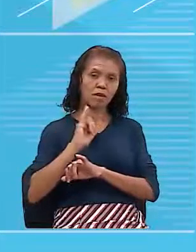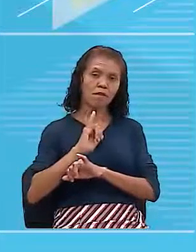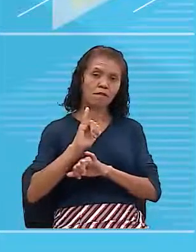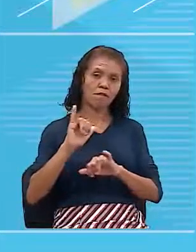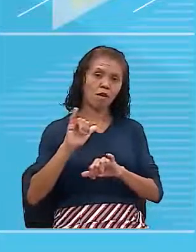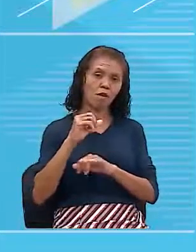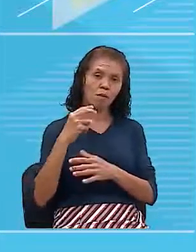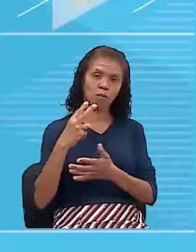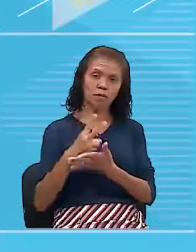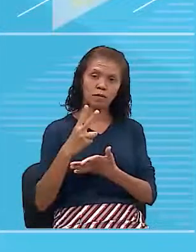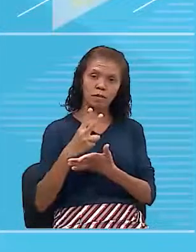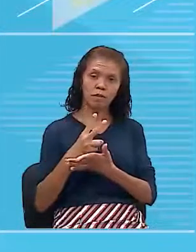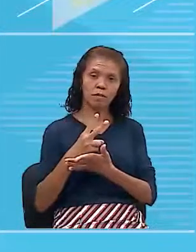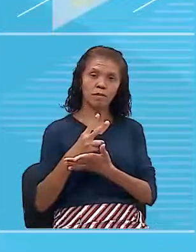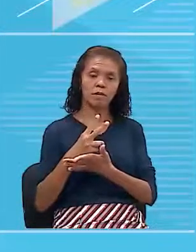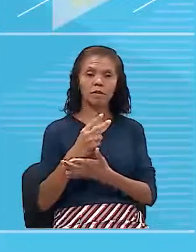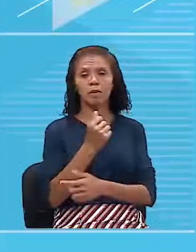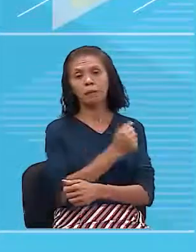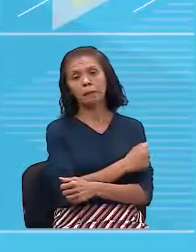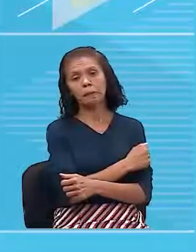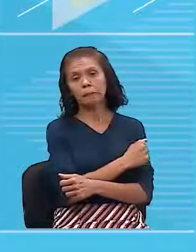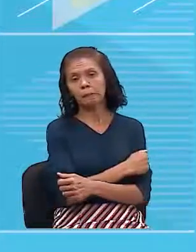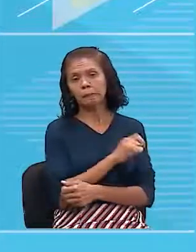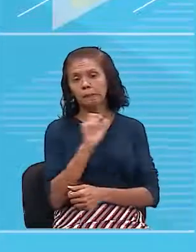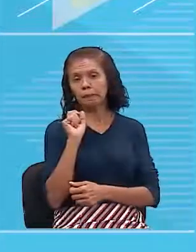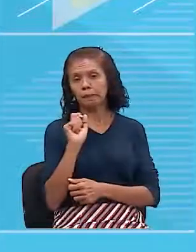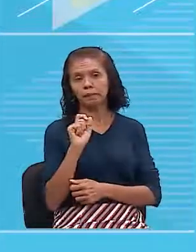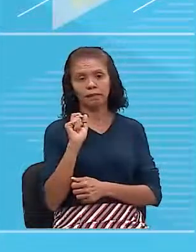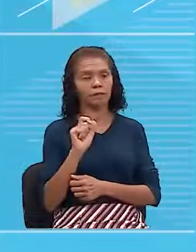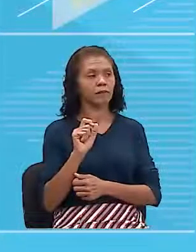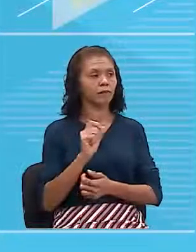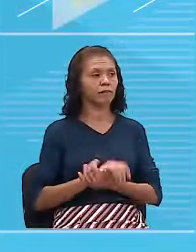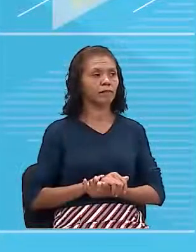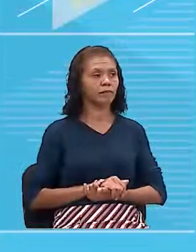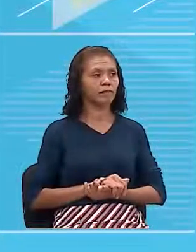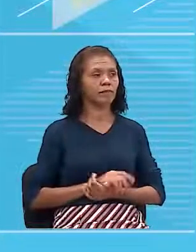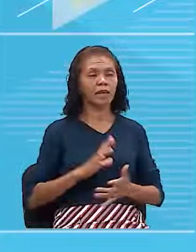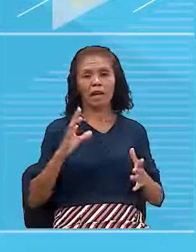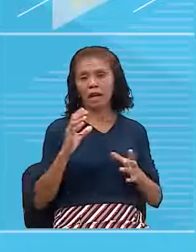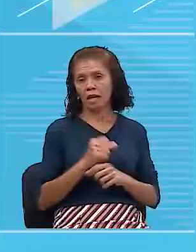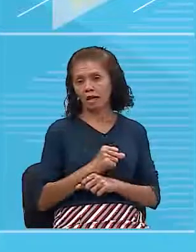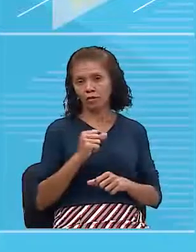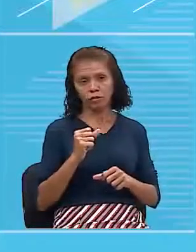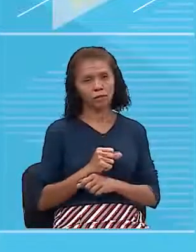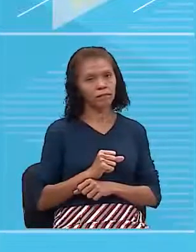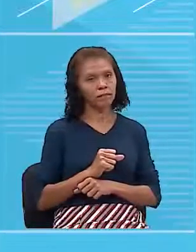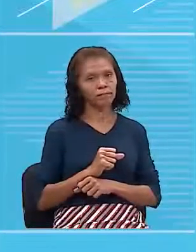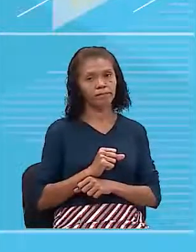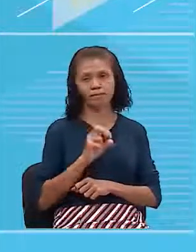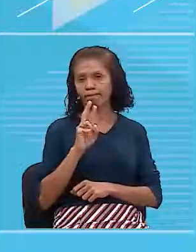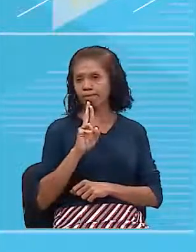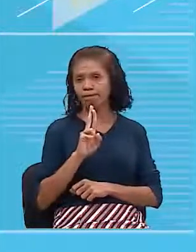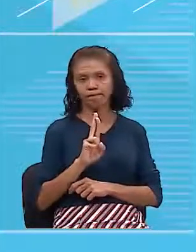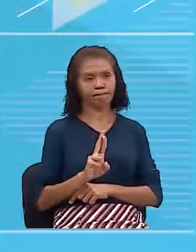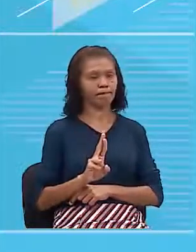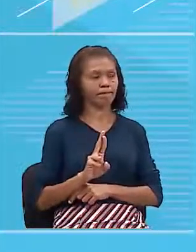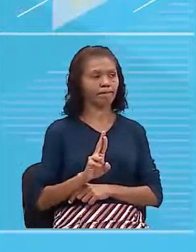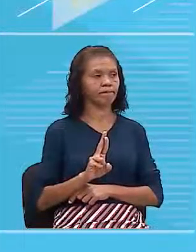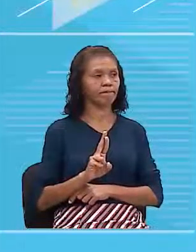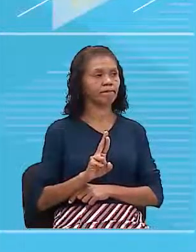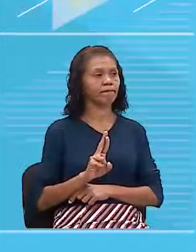Eu particularmente gosto de não resolver o carro Clube roupa